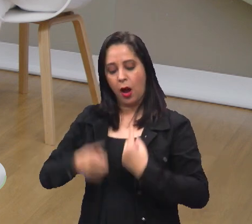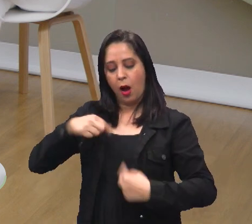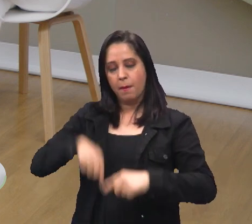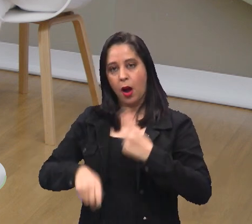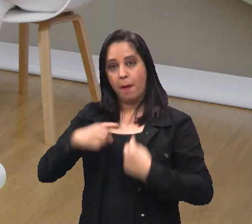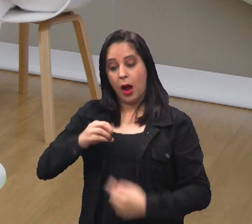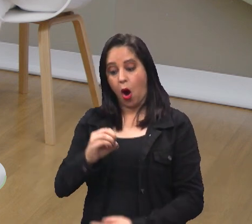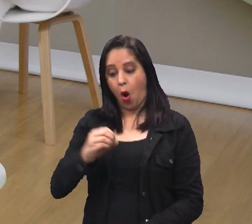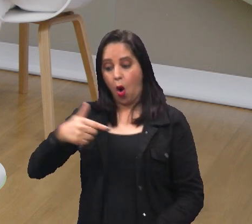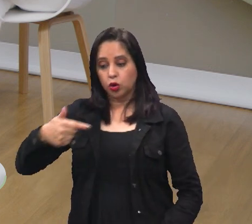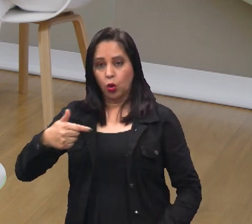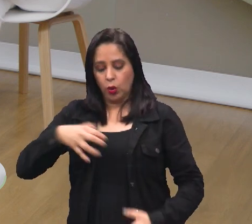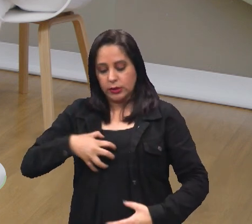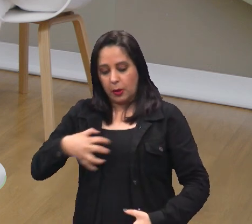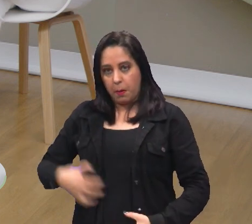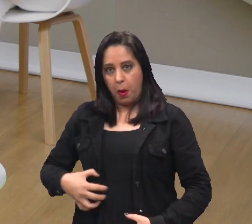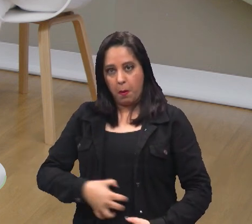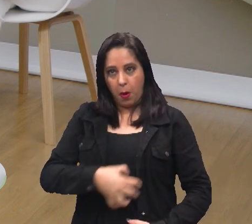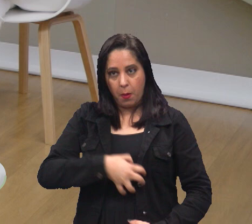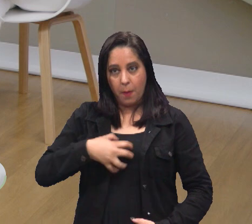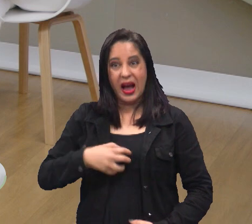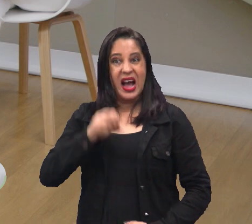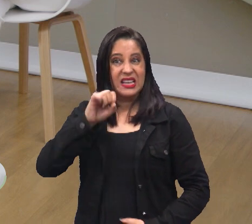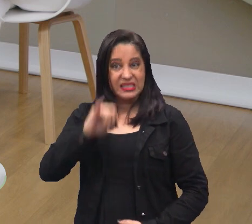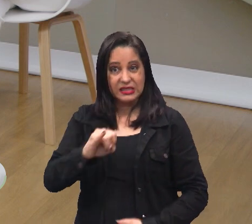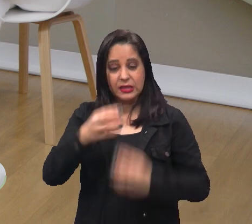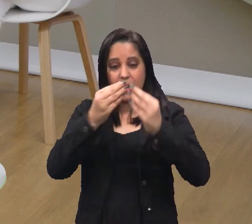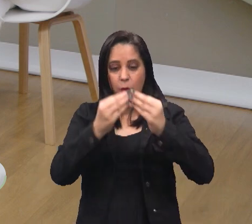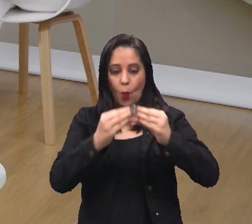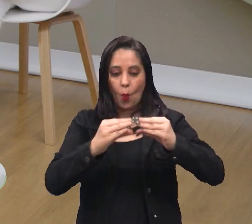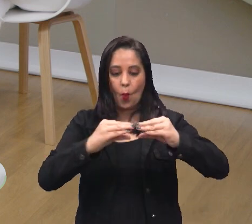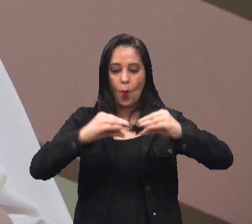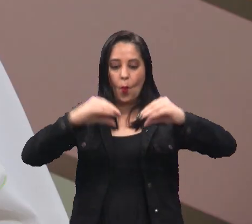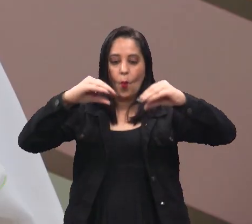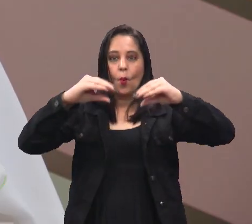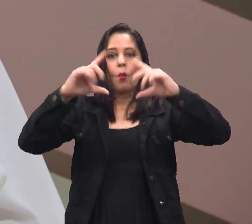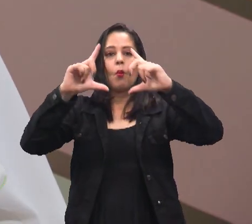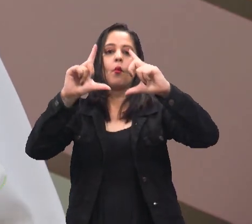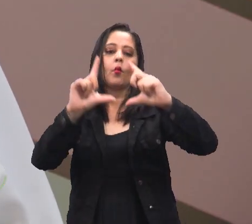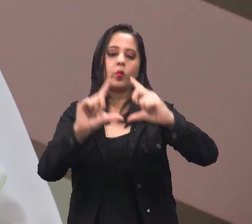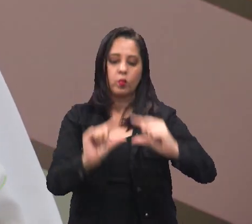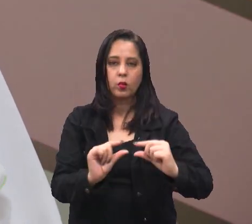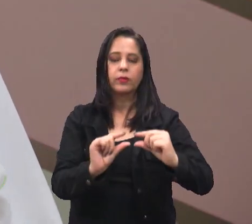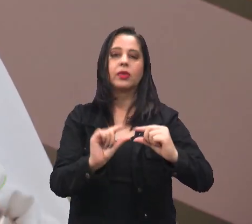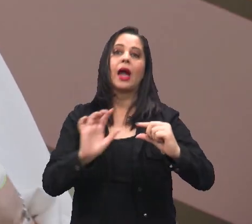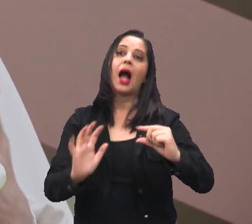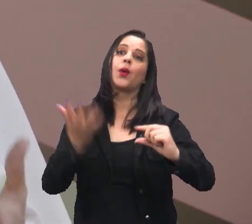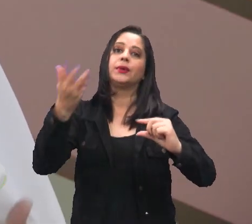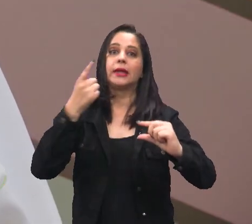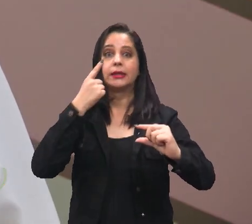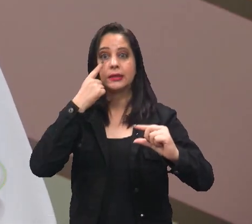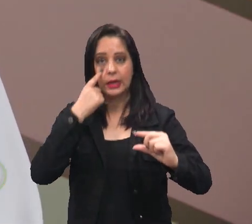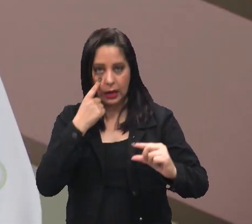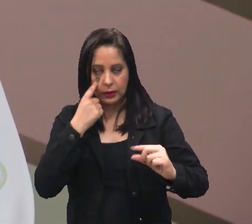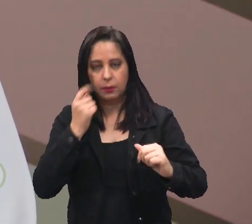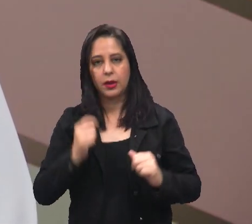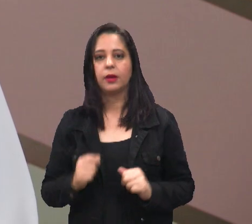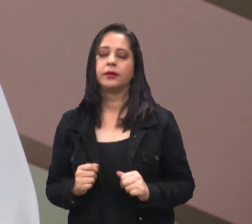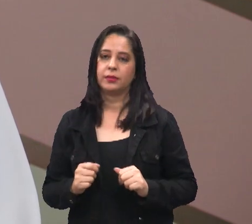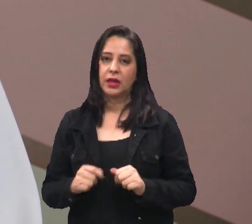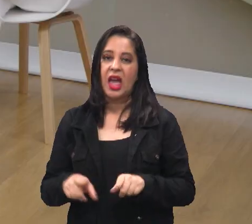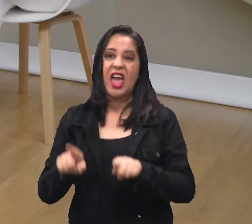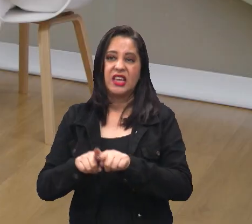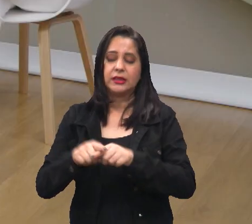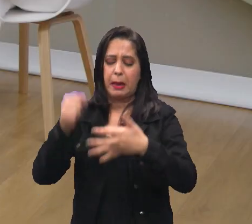queda da hemoglobina ou dos eritrócitos, que são as hemácias, essas células, ocorre a anemia. E existem várias causas de